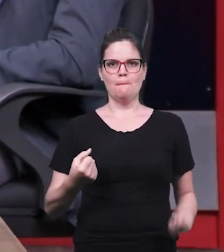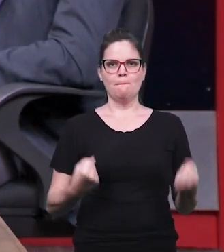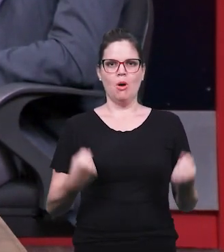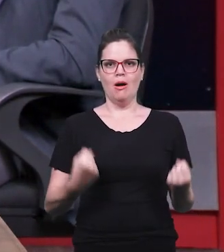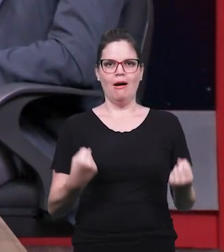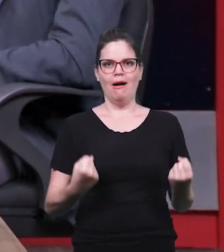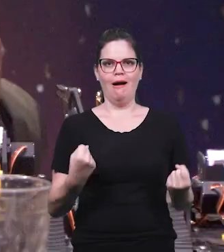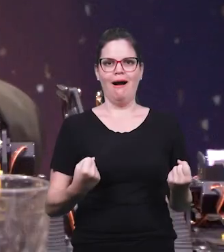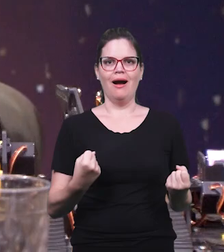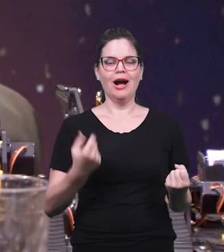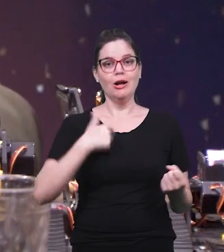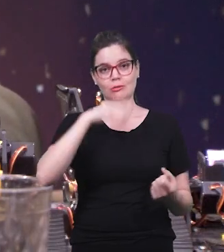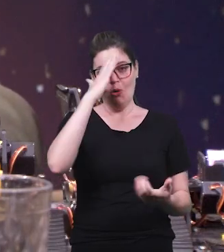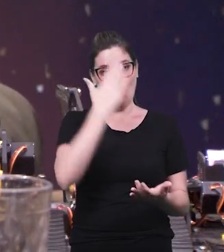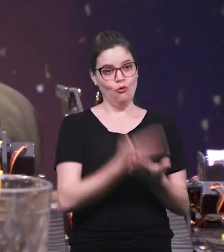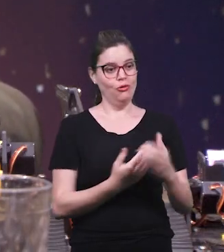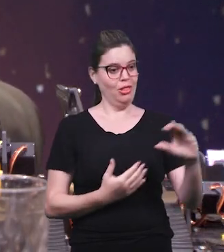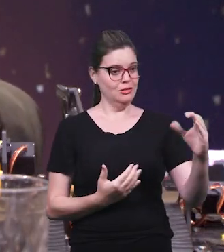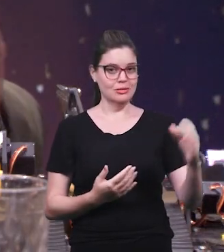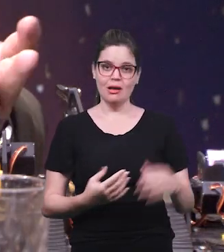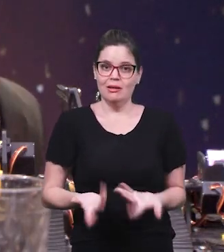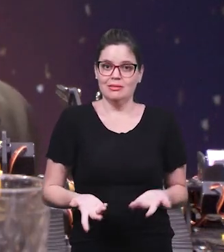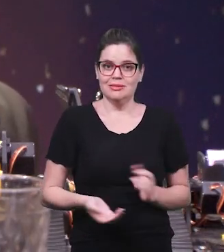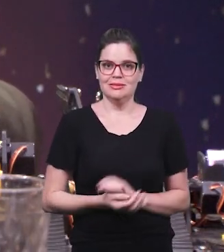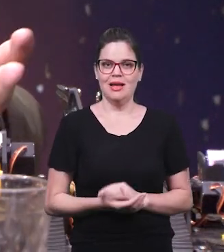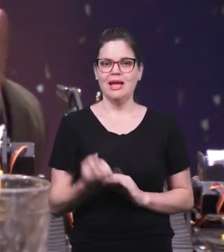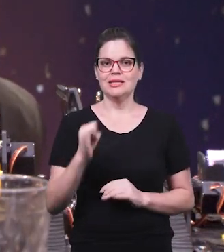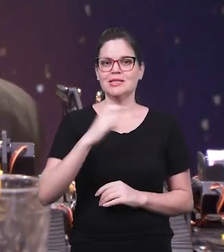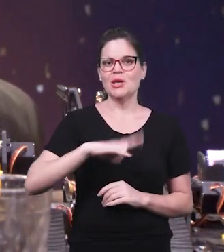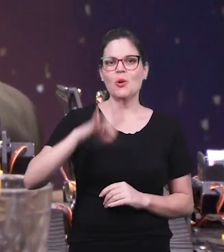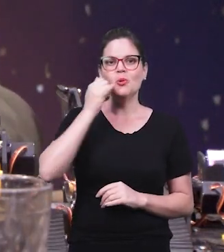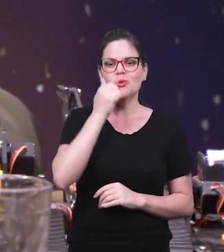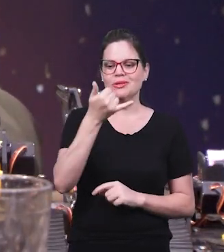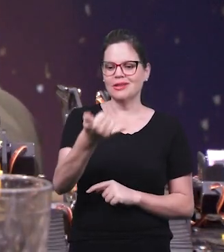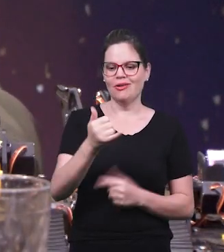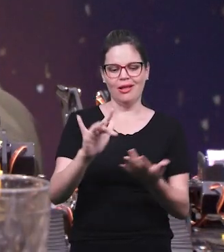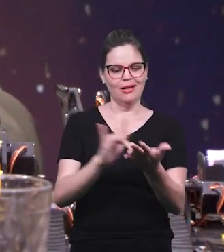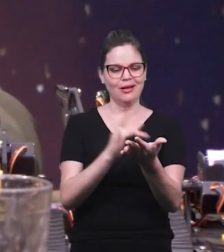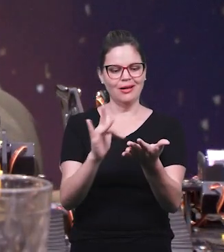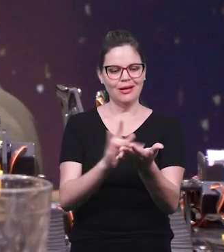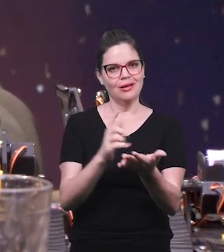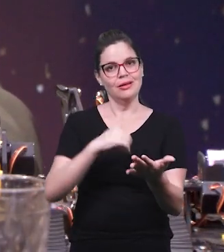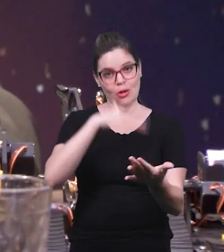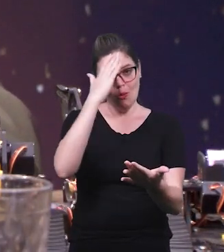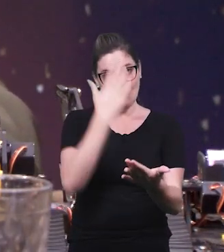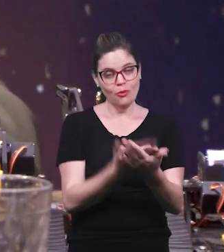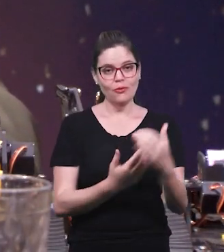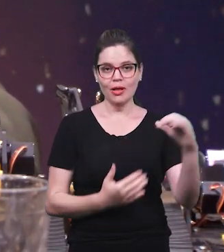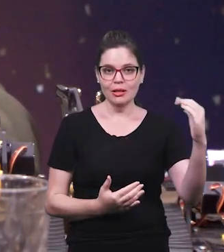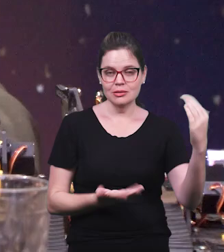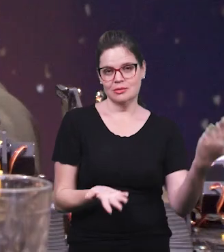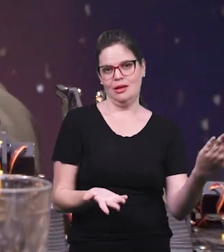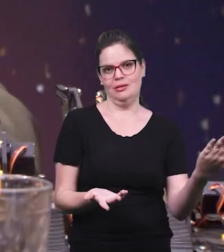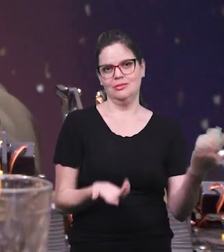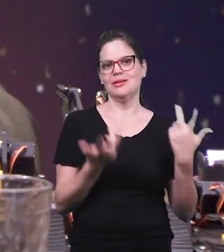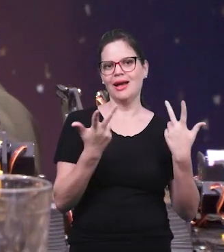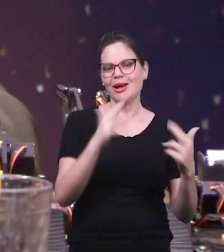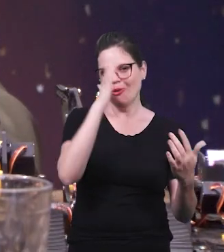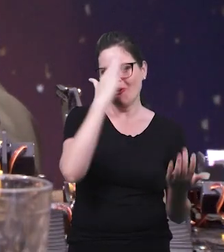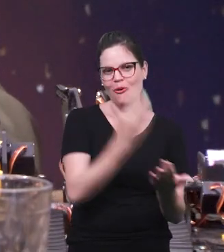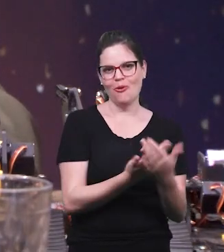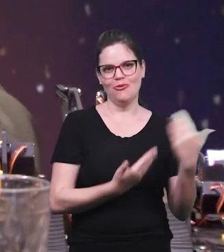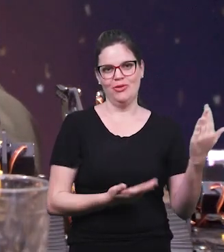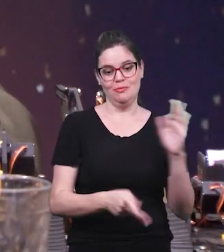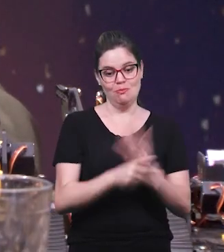ali, dirigir. Toda vez que a gente usa o celular, o tablet, né, a gente confia nessa parte científica para